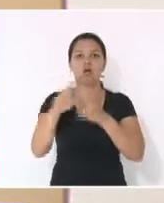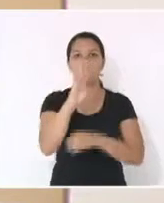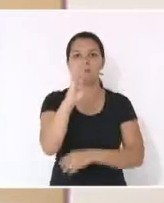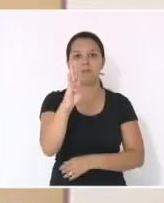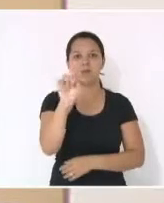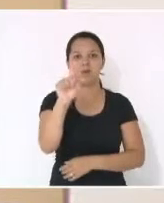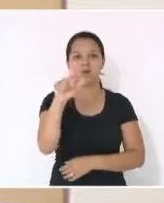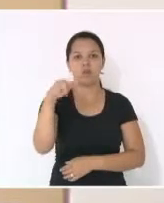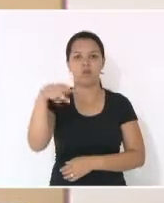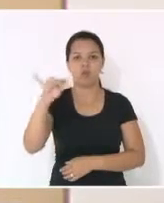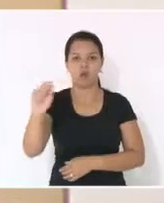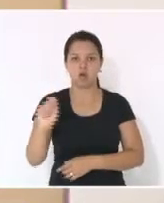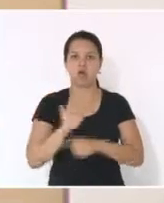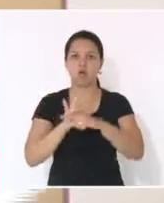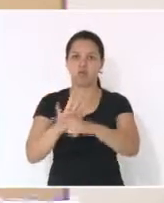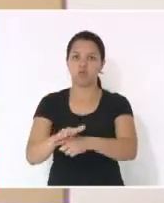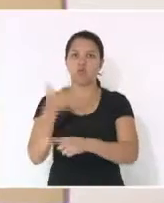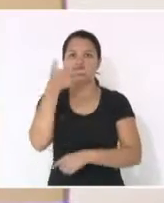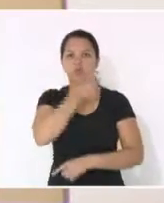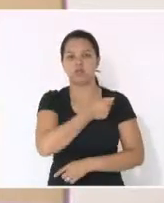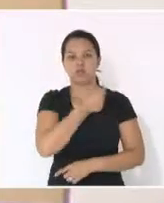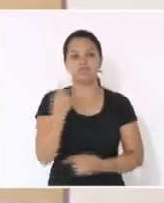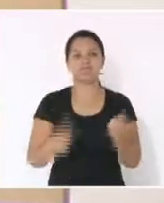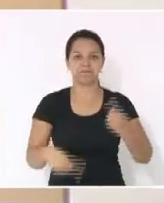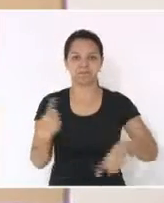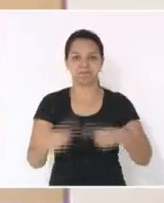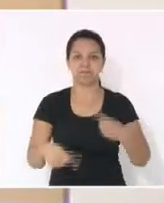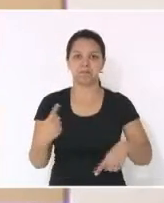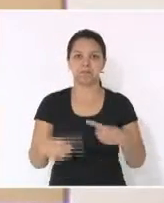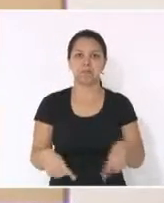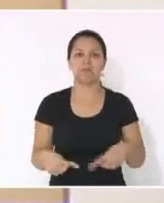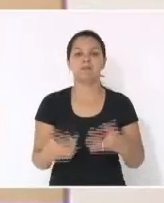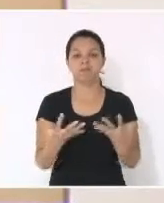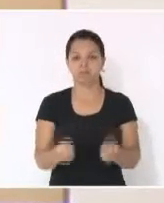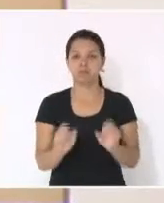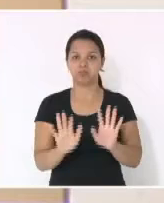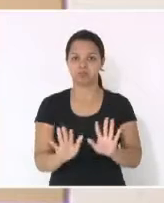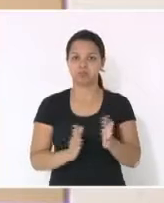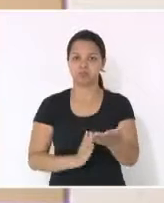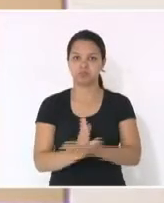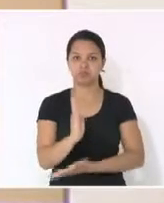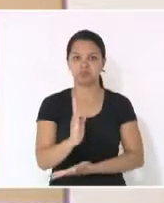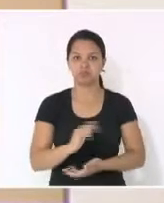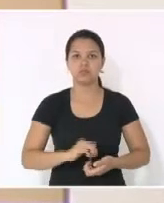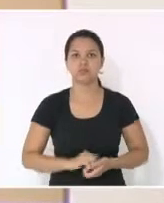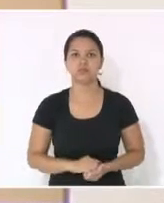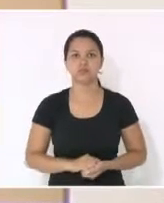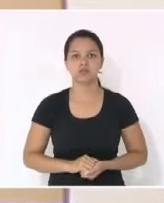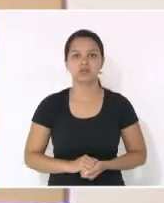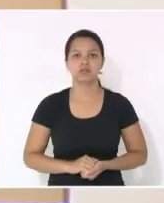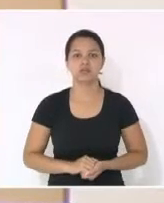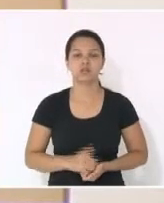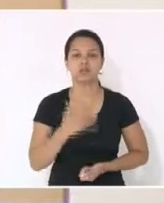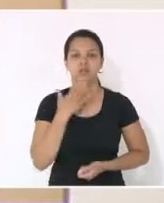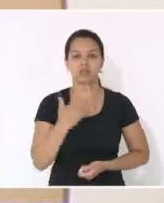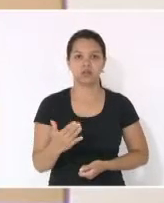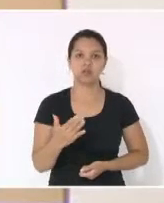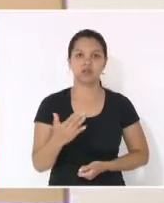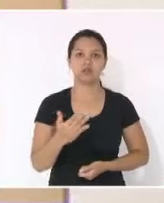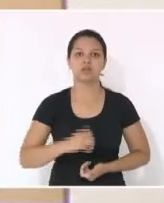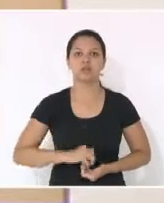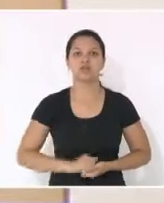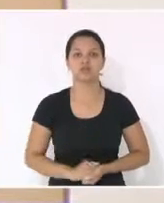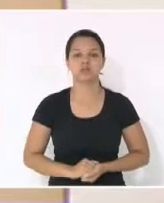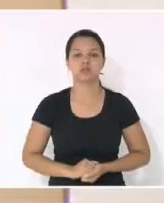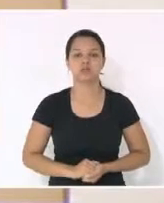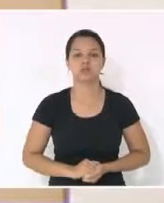em discussão novembro que iria discutir em votação quem tiver a cor primas como está aprovado o requerimento requerimento a deputada